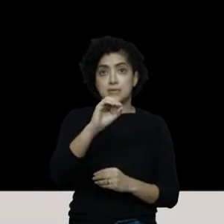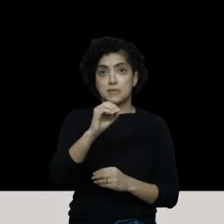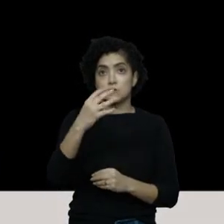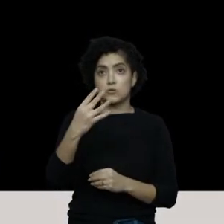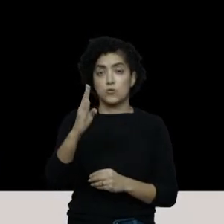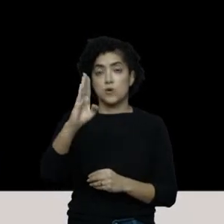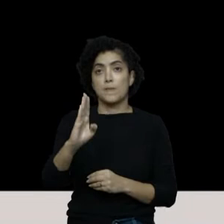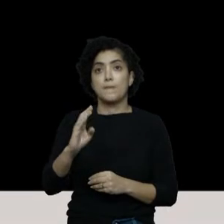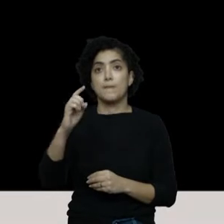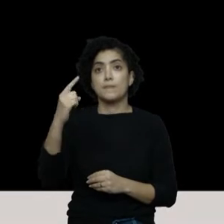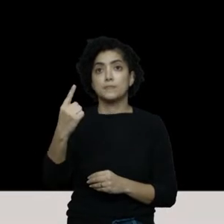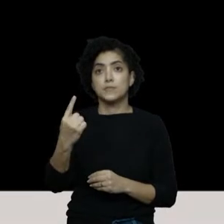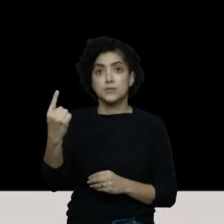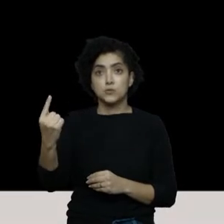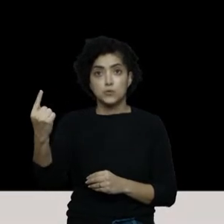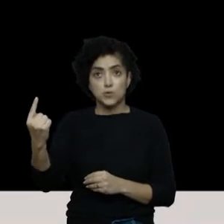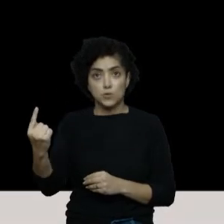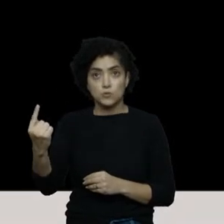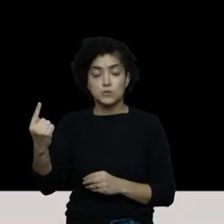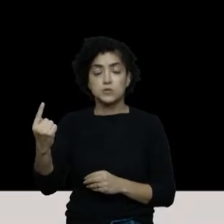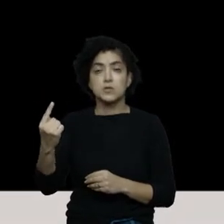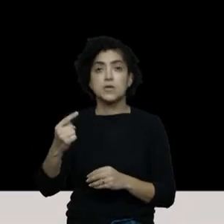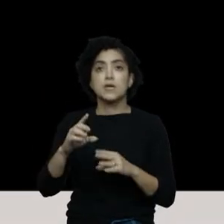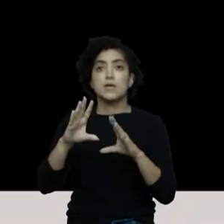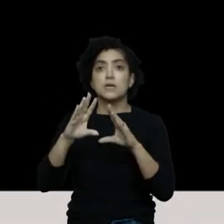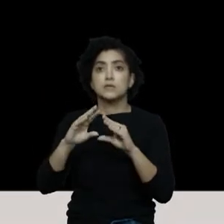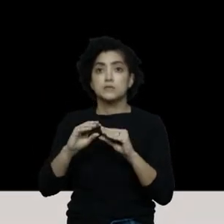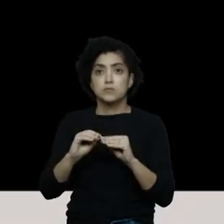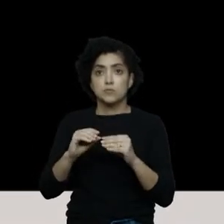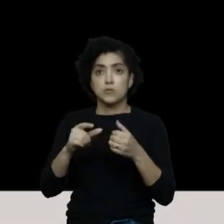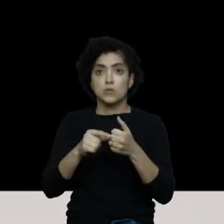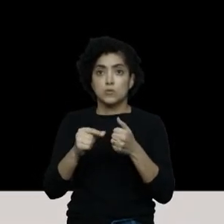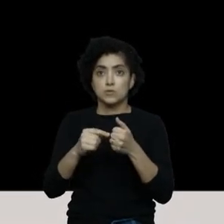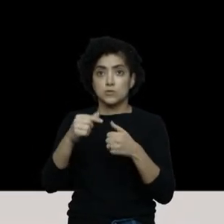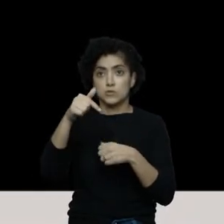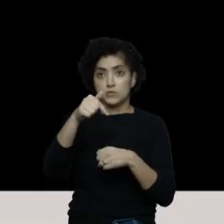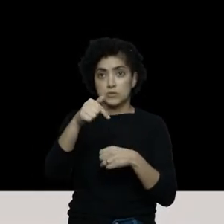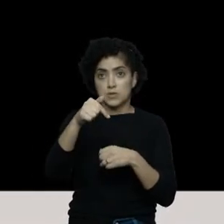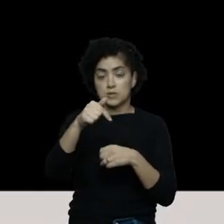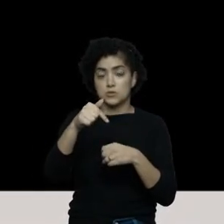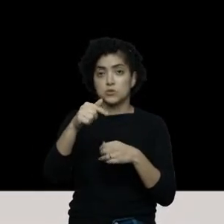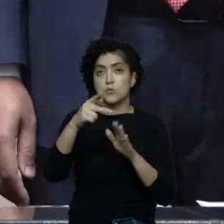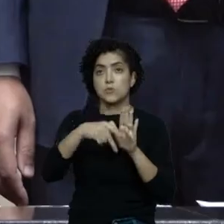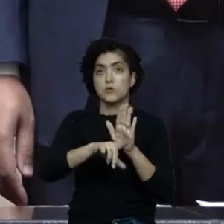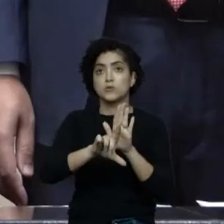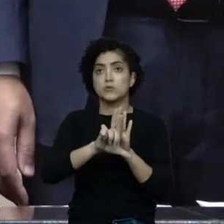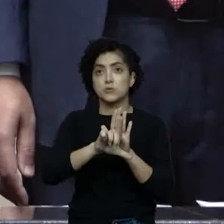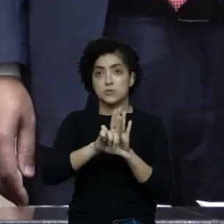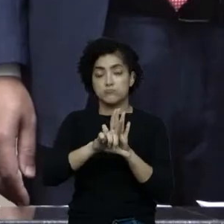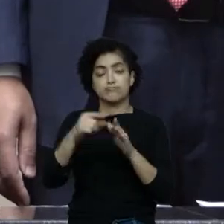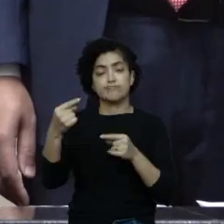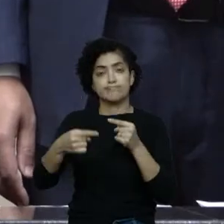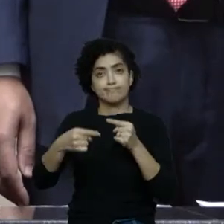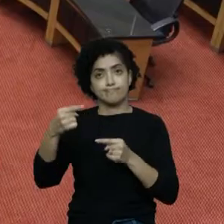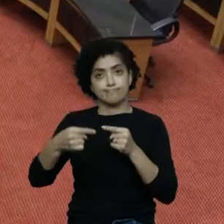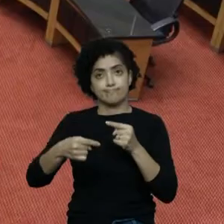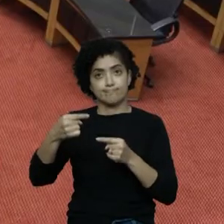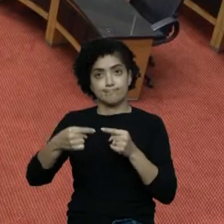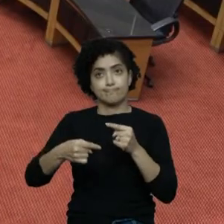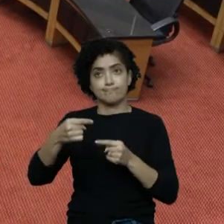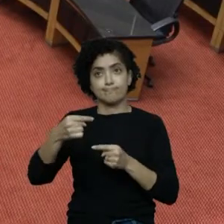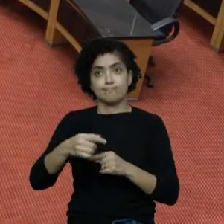104/101 11 que suprime o artigo 7º do projeto de lei em discussão